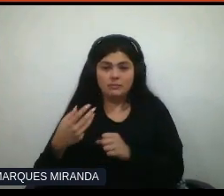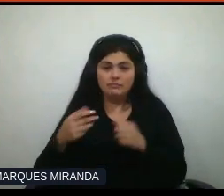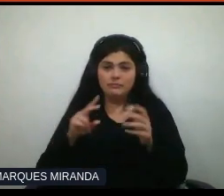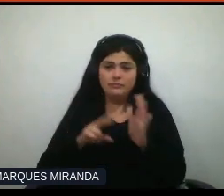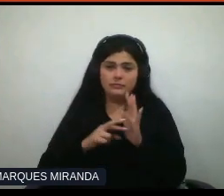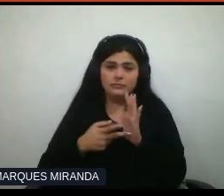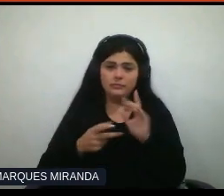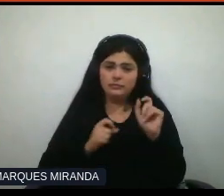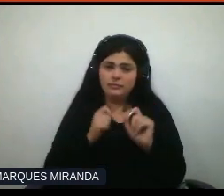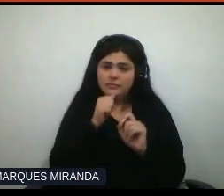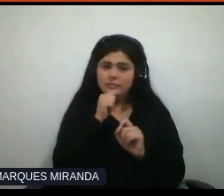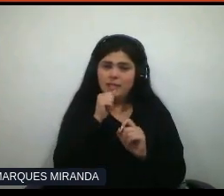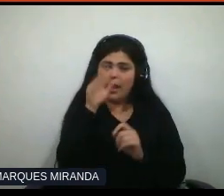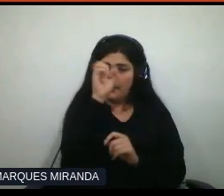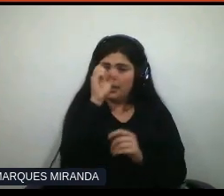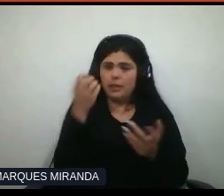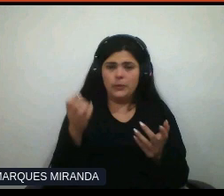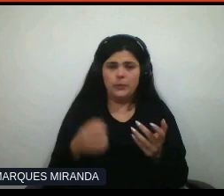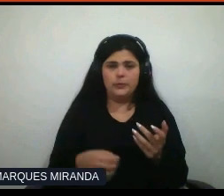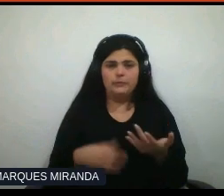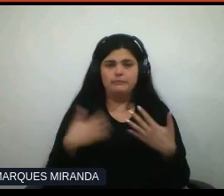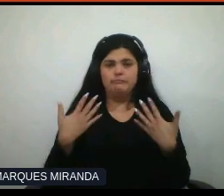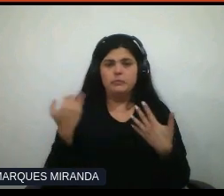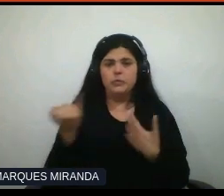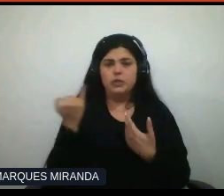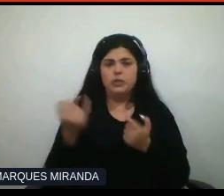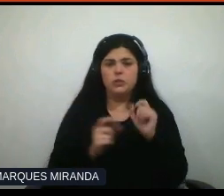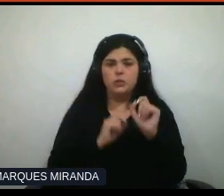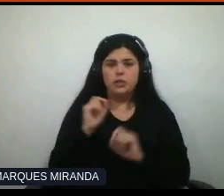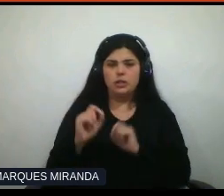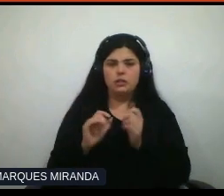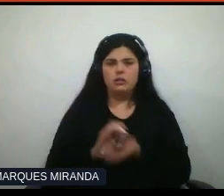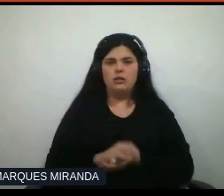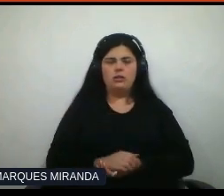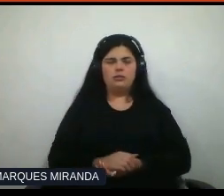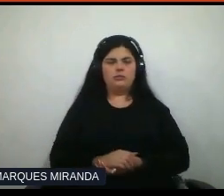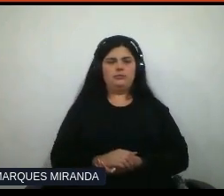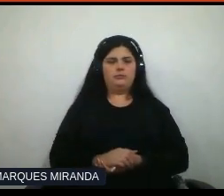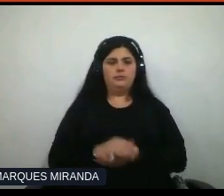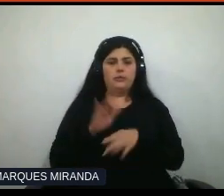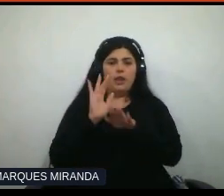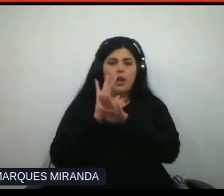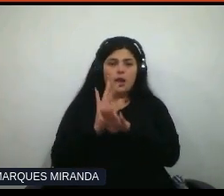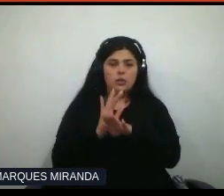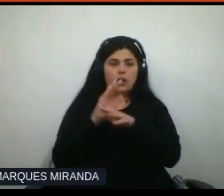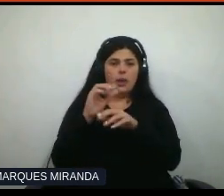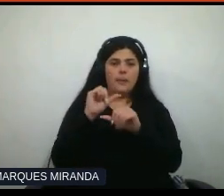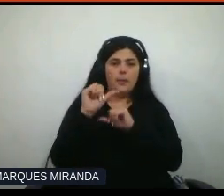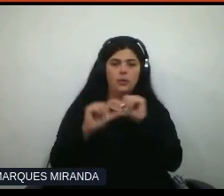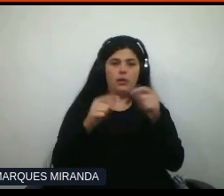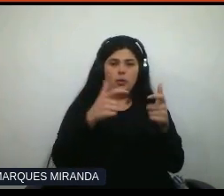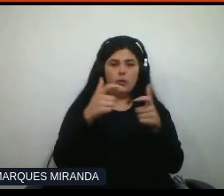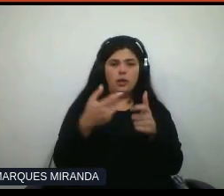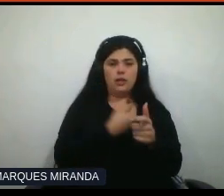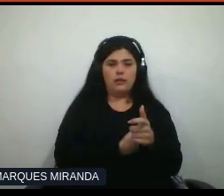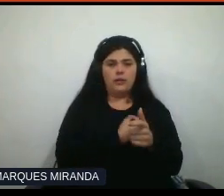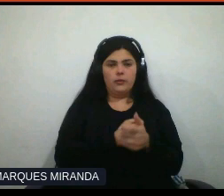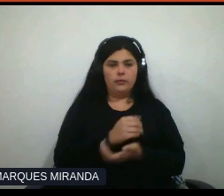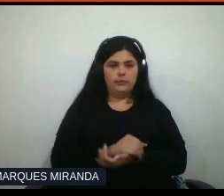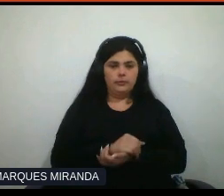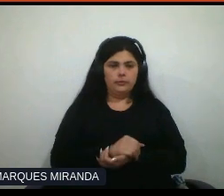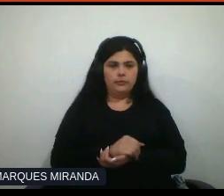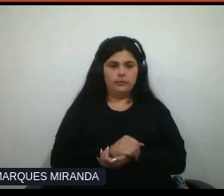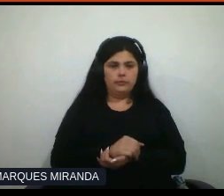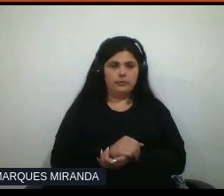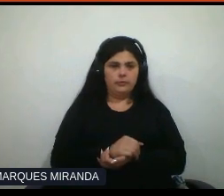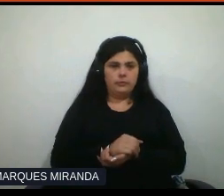está aprendendo. Então, é importante a gente também ajudar a mudar o ambiente que a gente está inserido, tá?